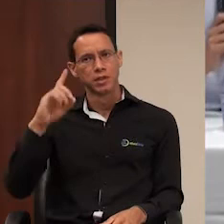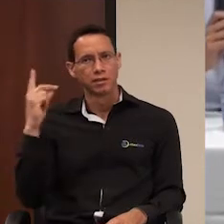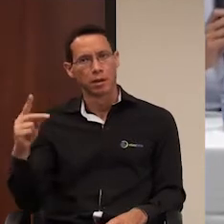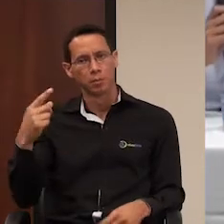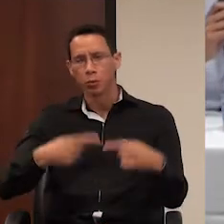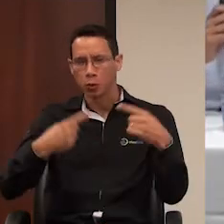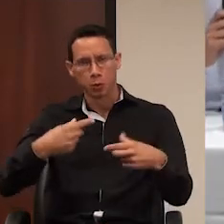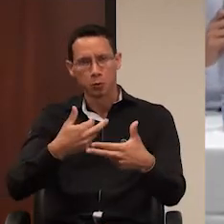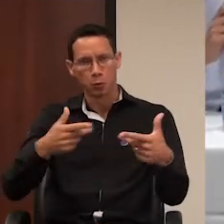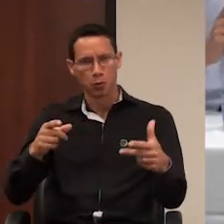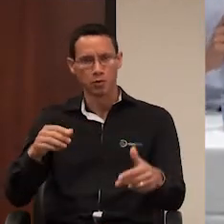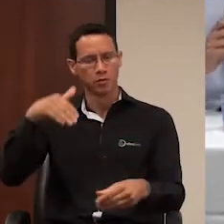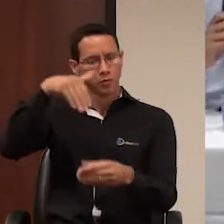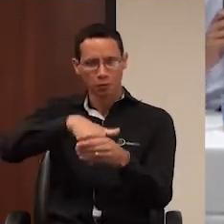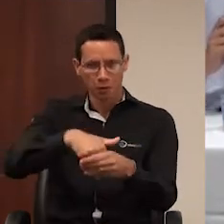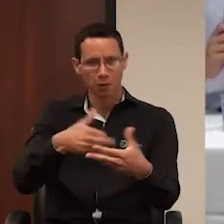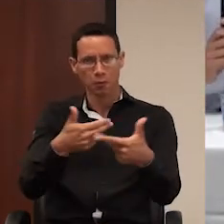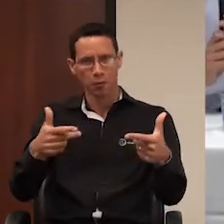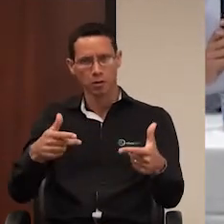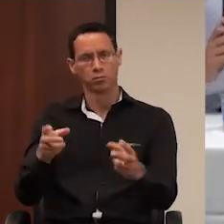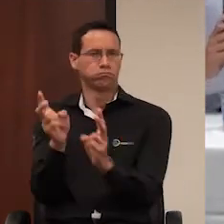políticos. Ser votado, votar.